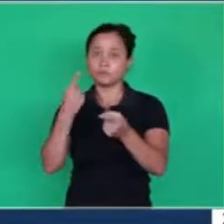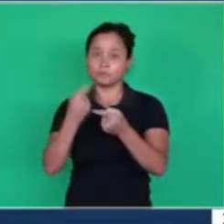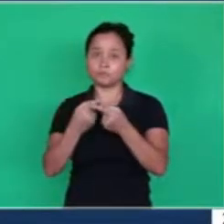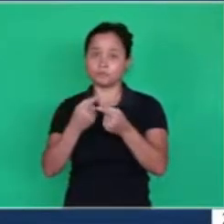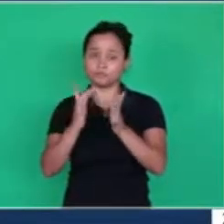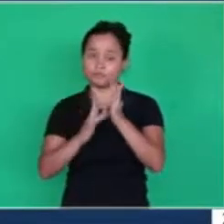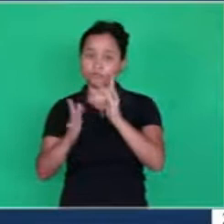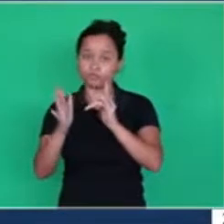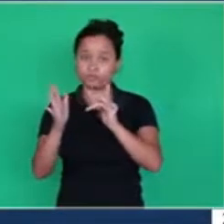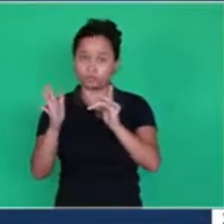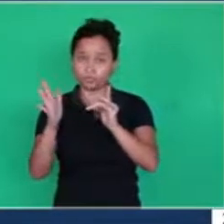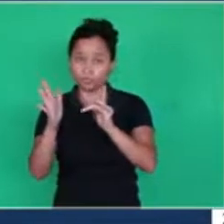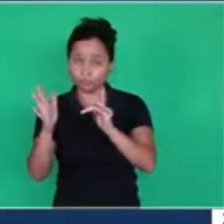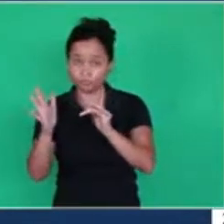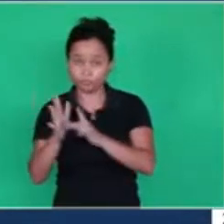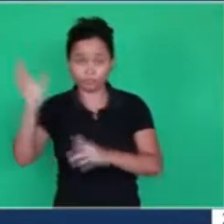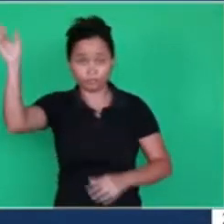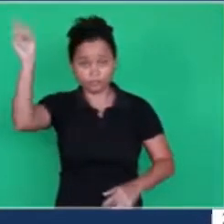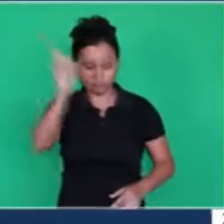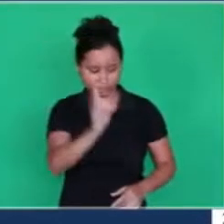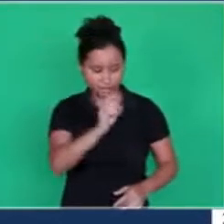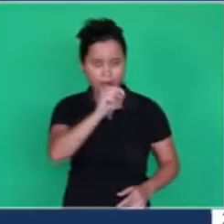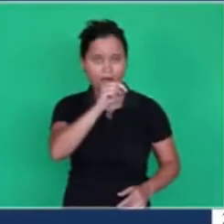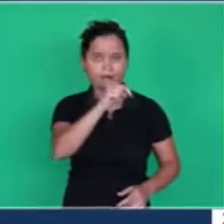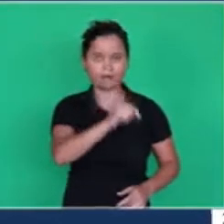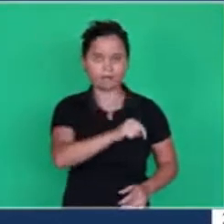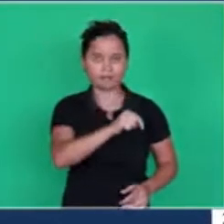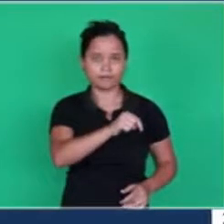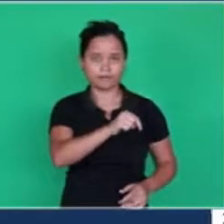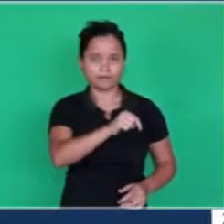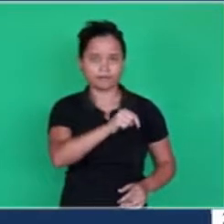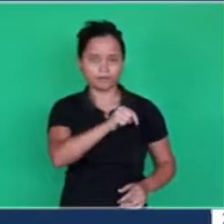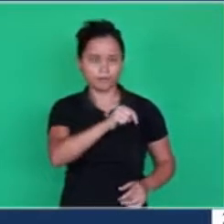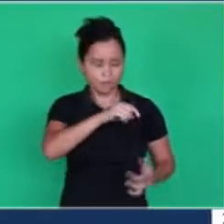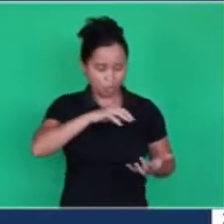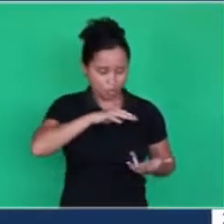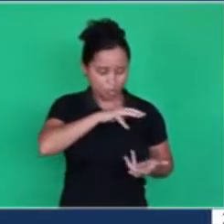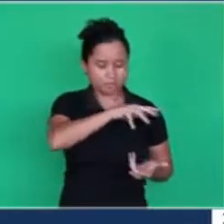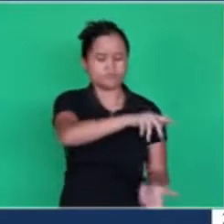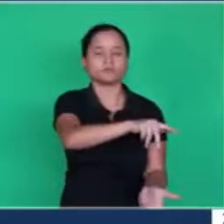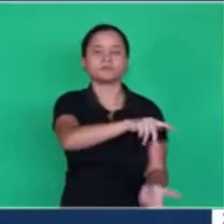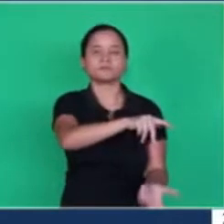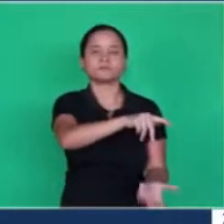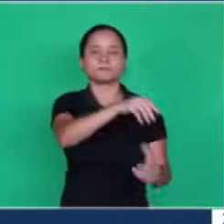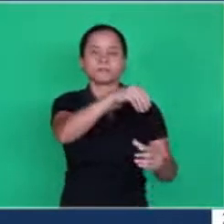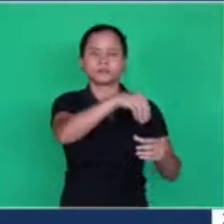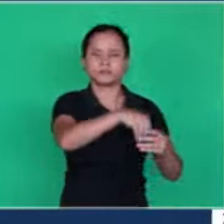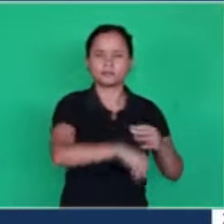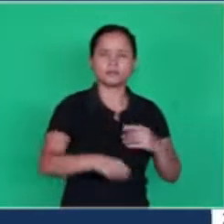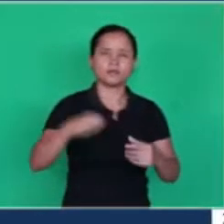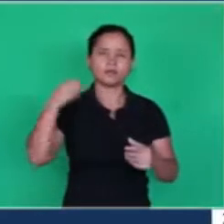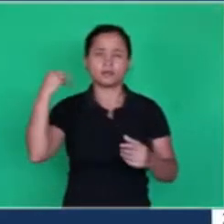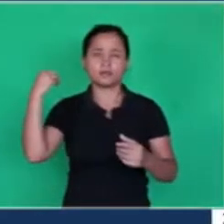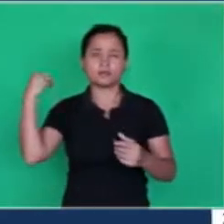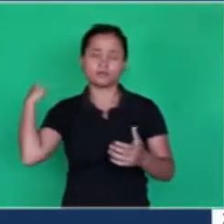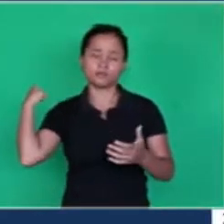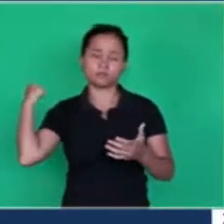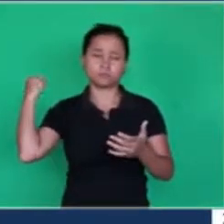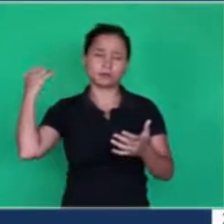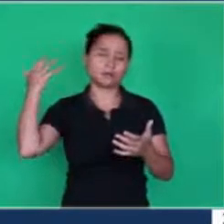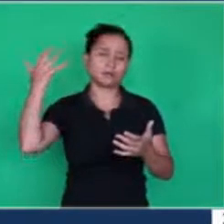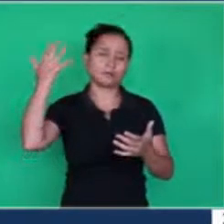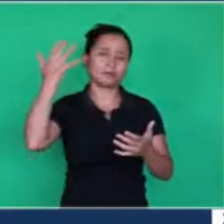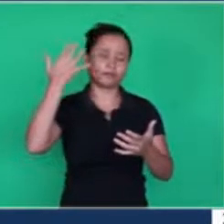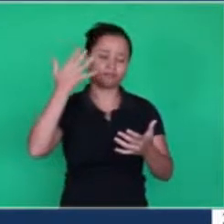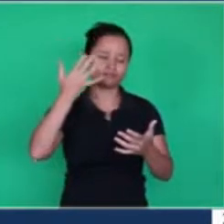mundo é temporal. Então, ele entra na história do homem, como se fosse